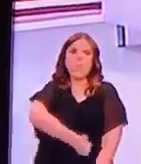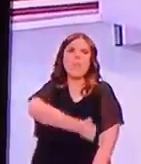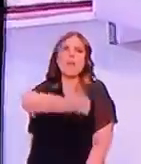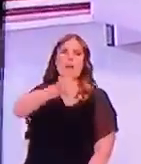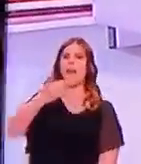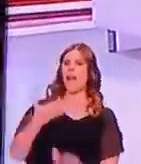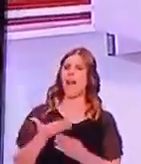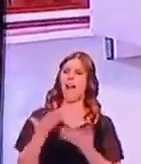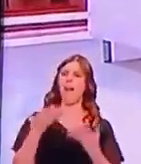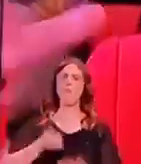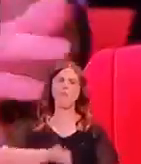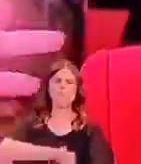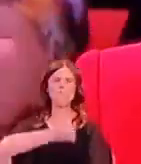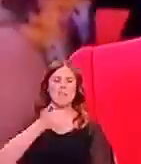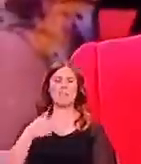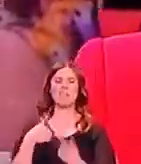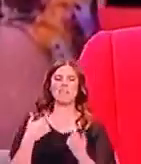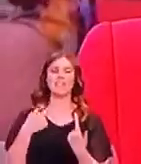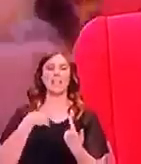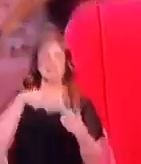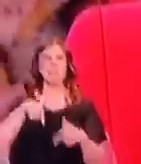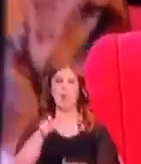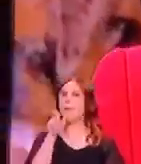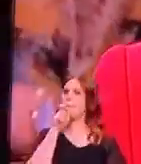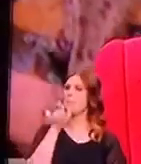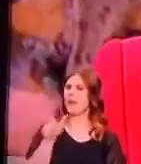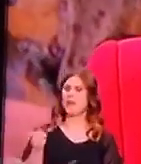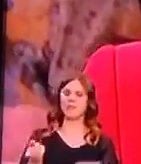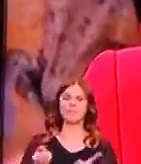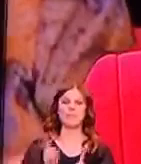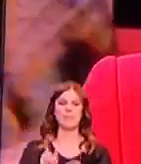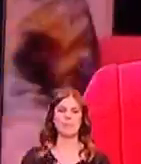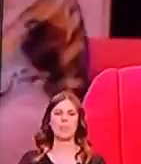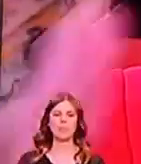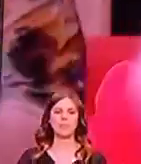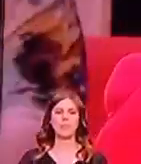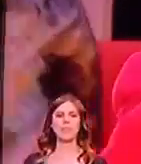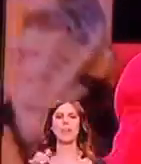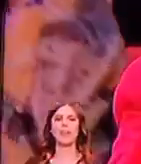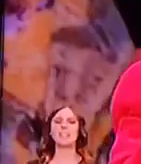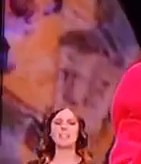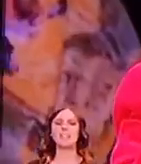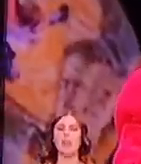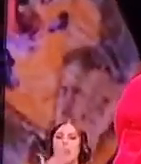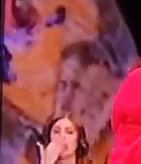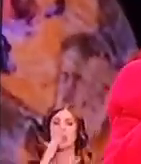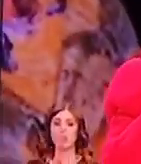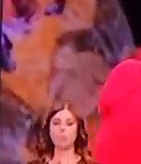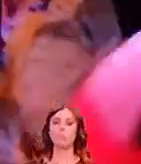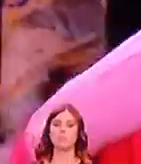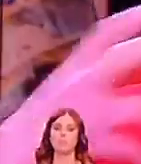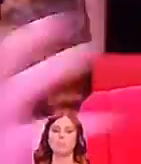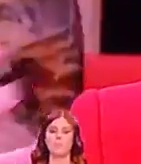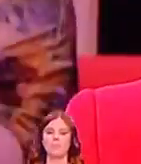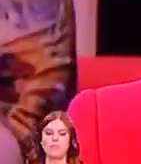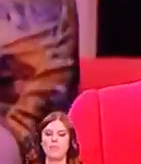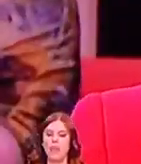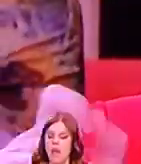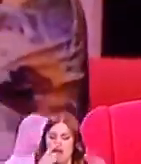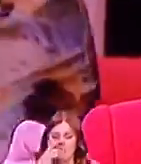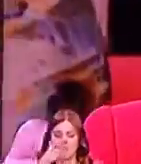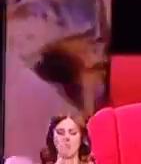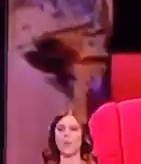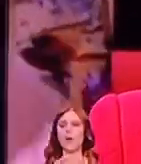que nunca. E aqui não são palavras, aqui são atitudes. O ser